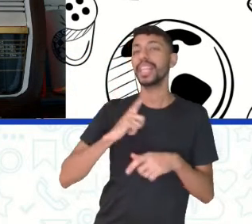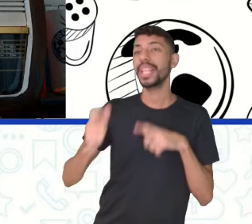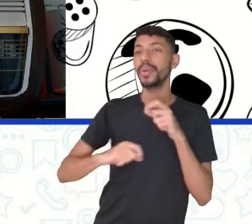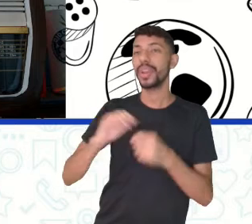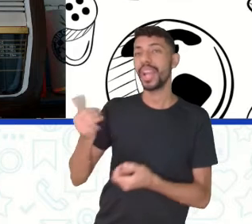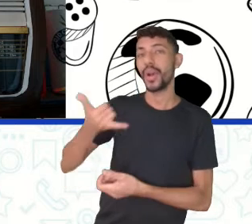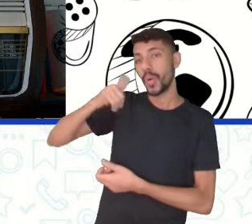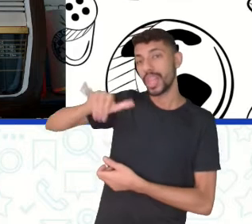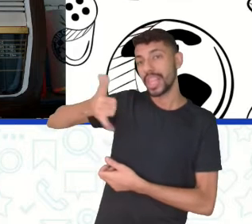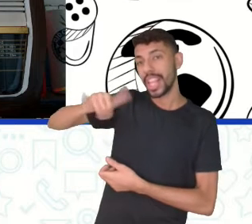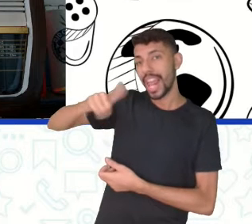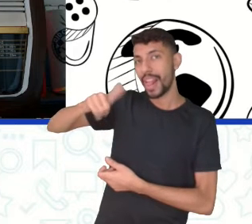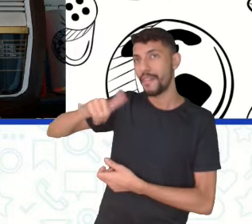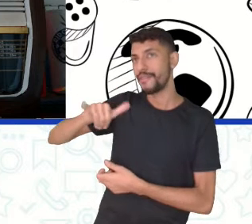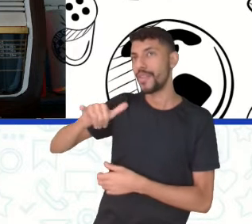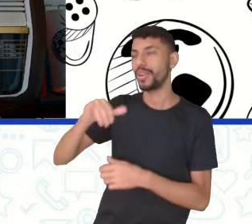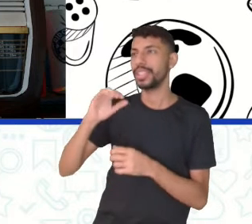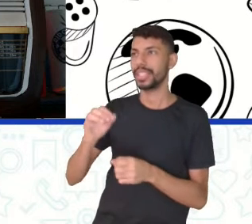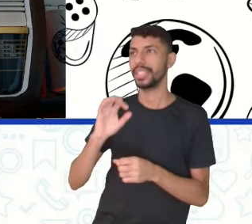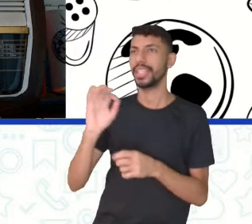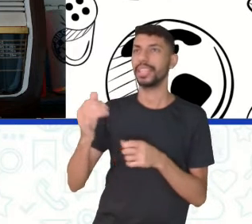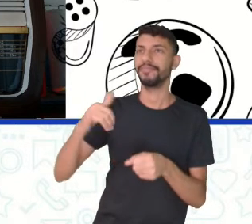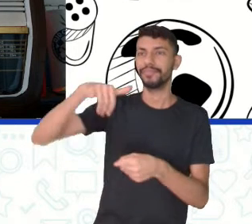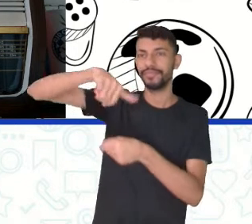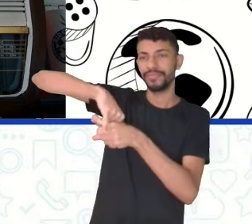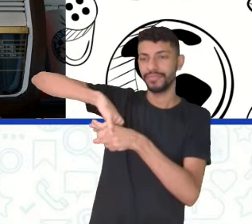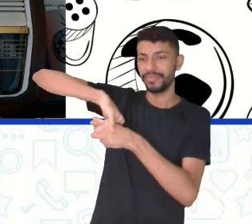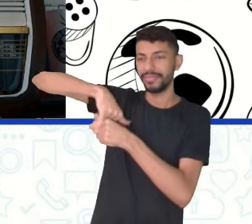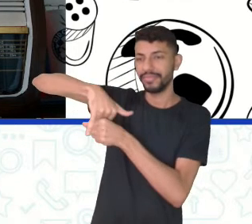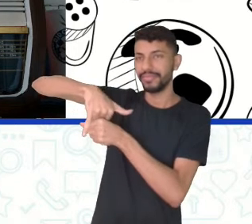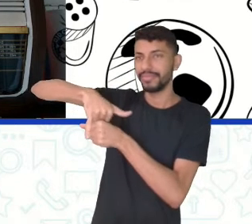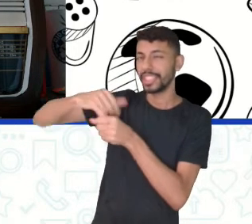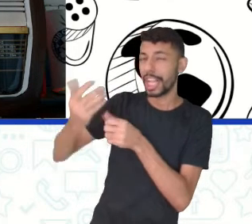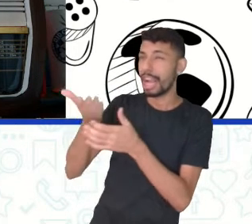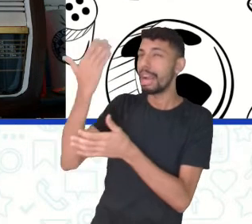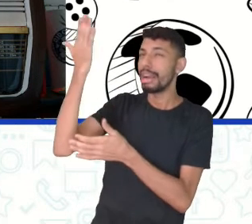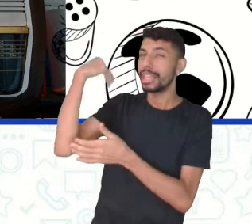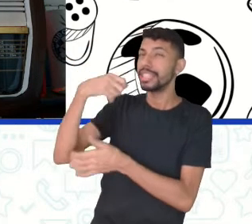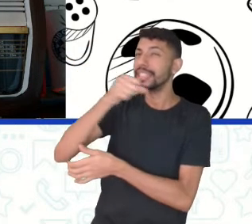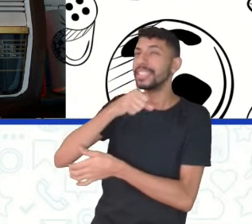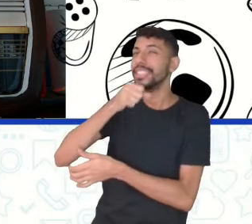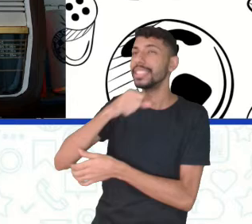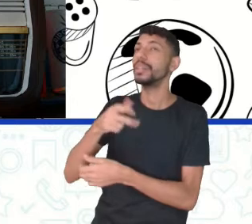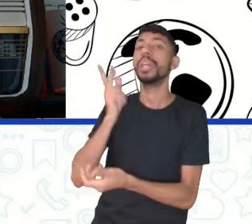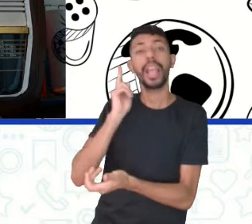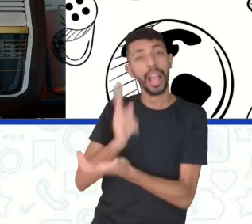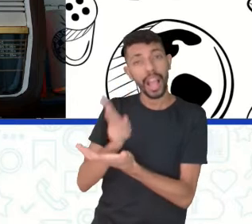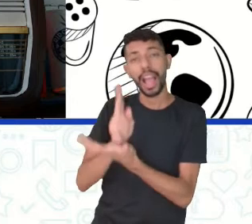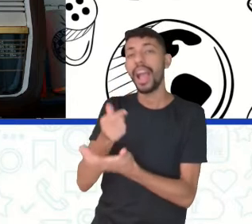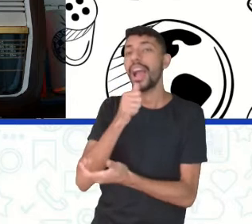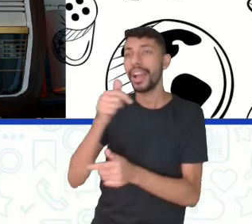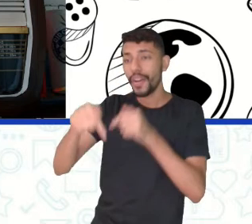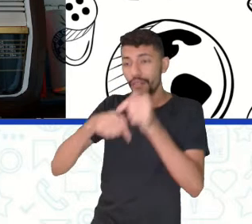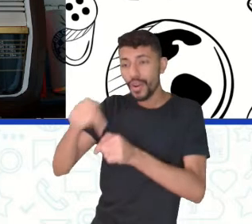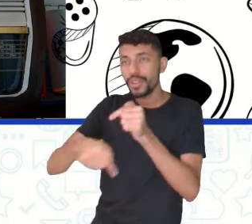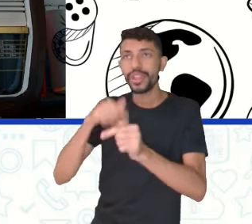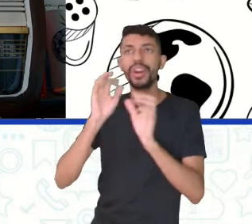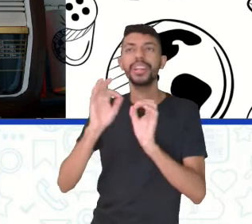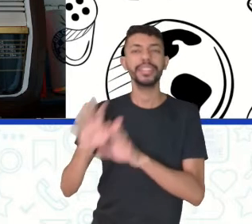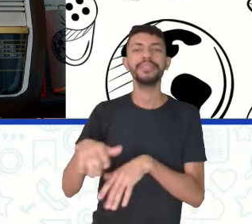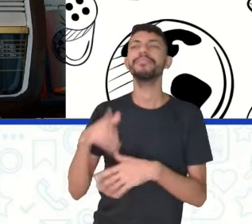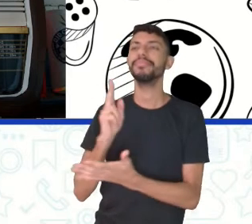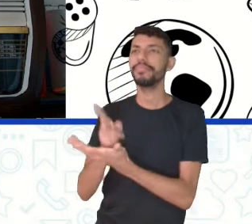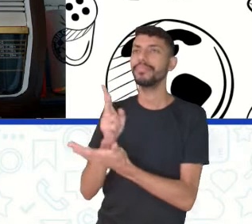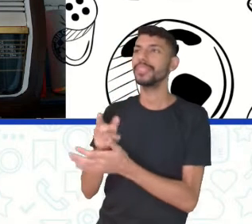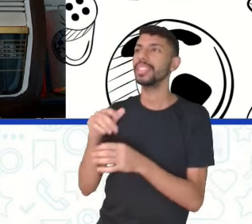telefone, né, de alguns tempos bem passados, que ainda funciona. Está lá funcionando.